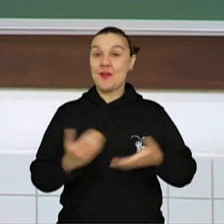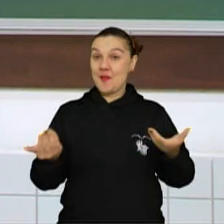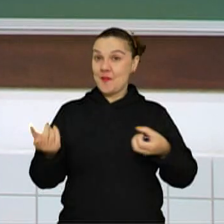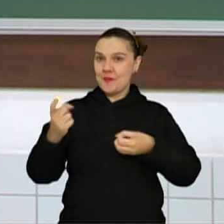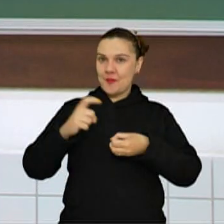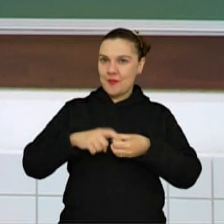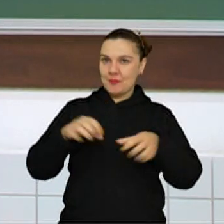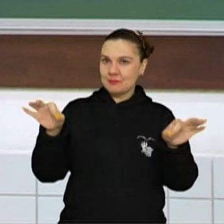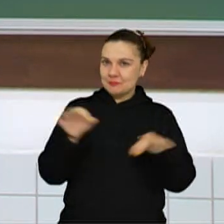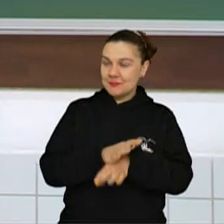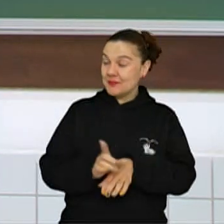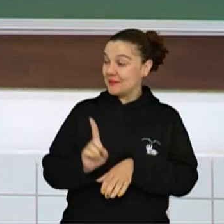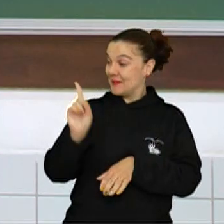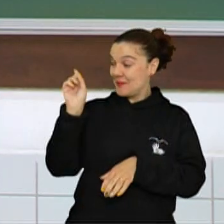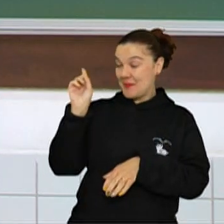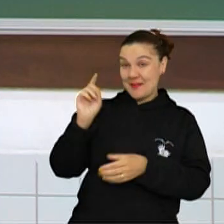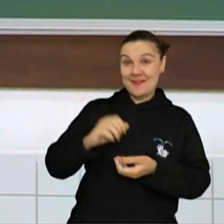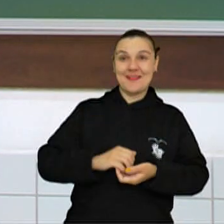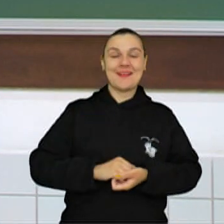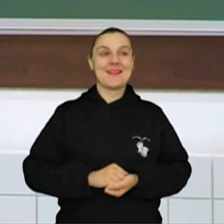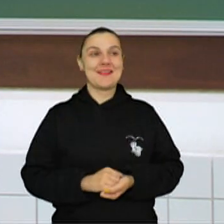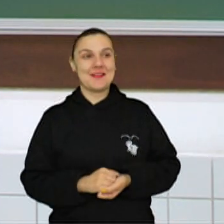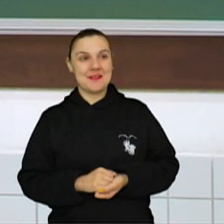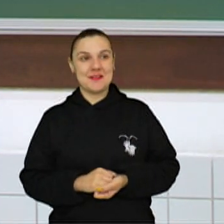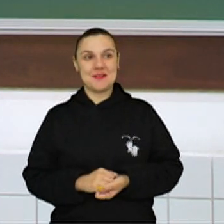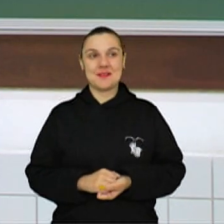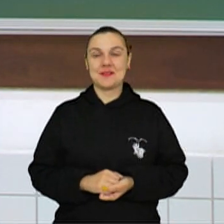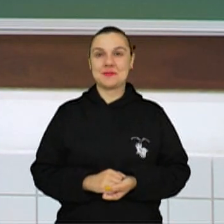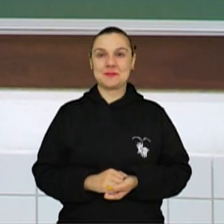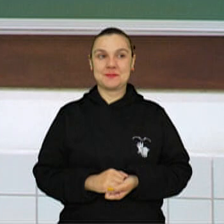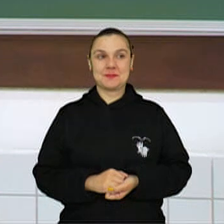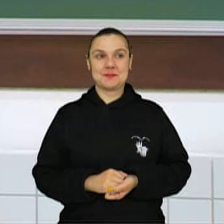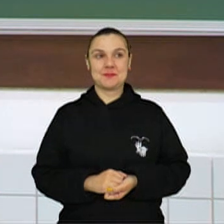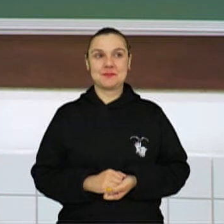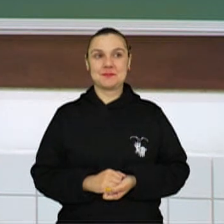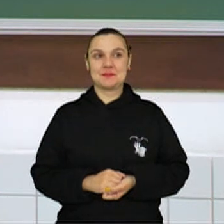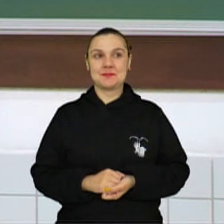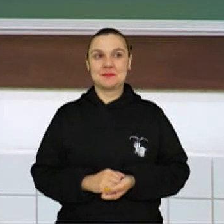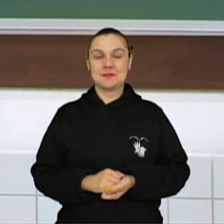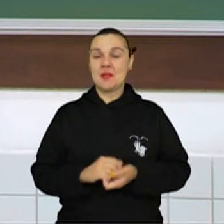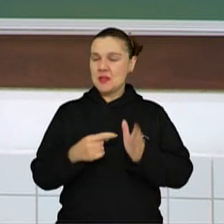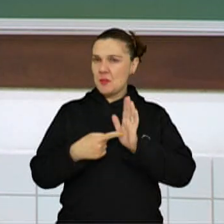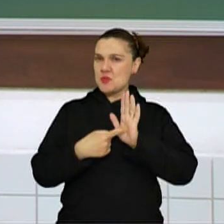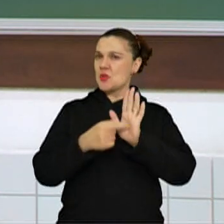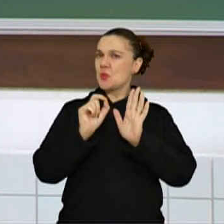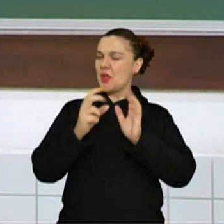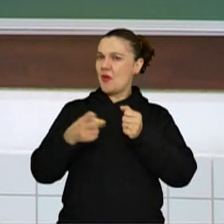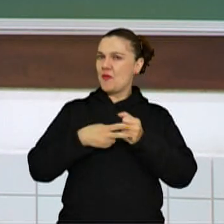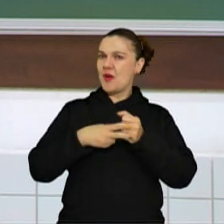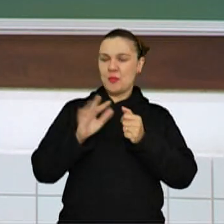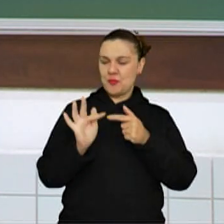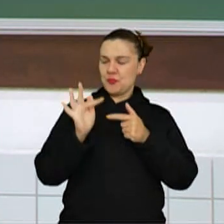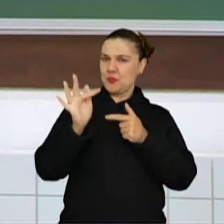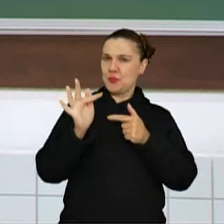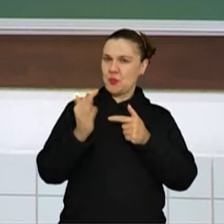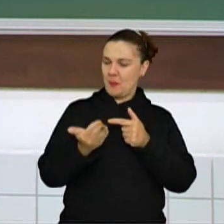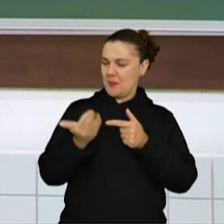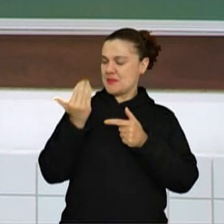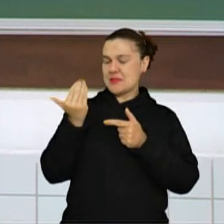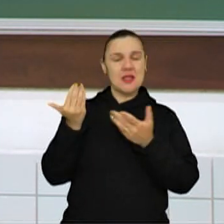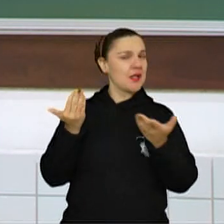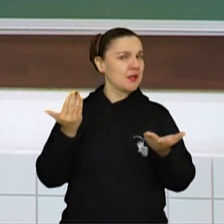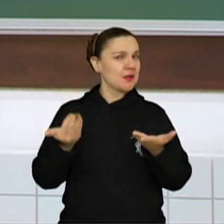Volvemos. Listo? A ver, então, o verbo me siento está expressando o quê? Será que é uma ação no futuro, uma ação